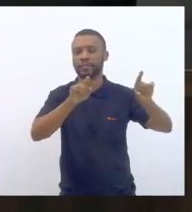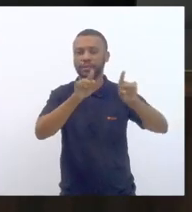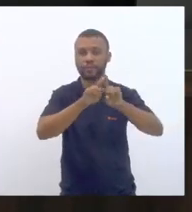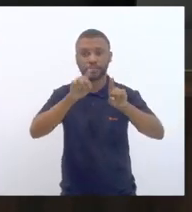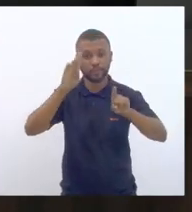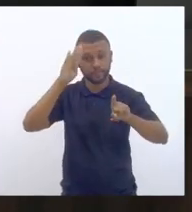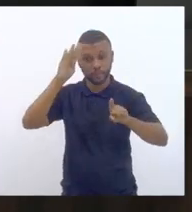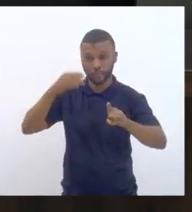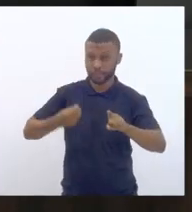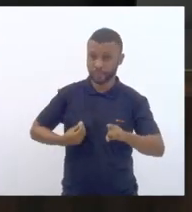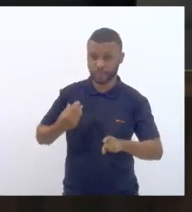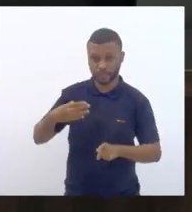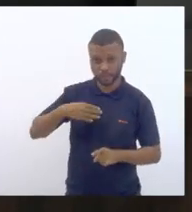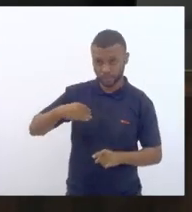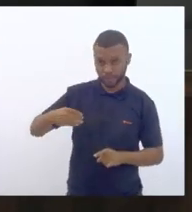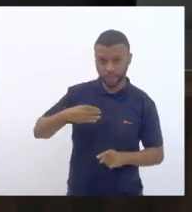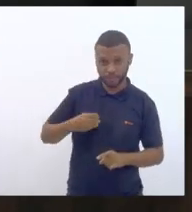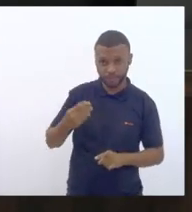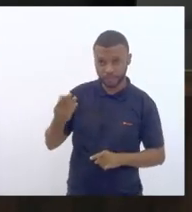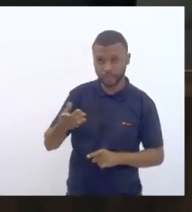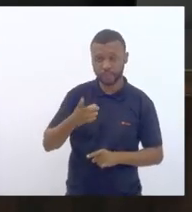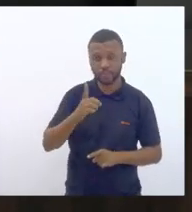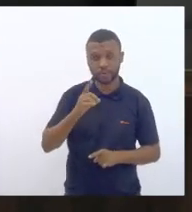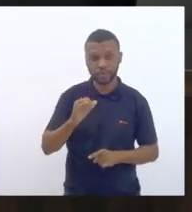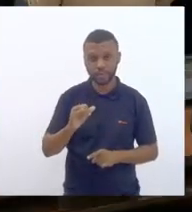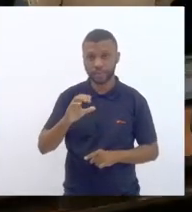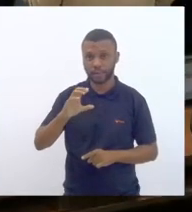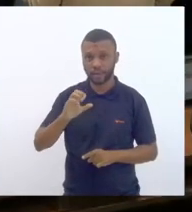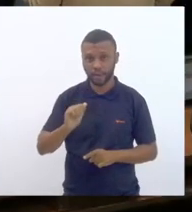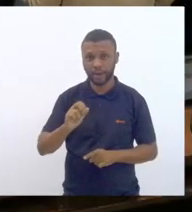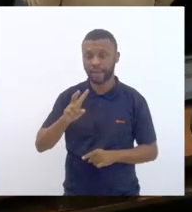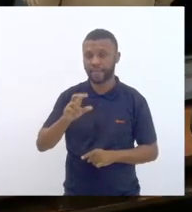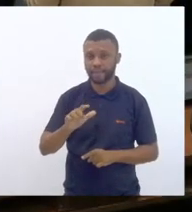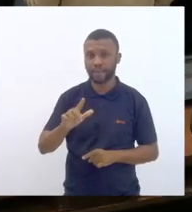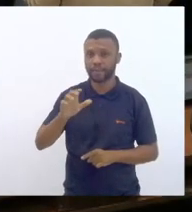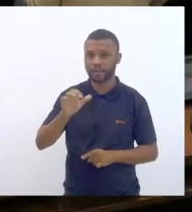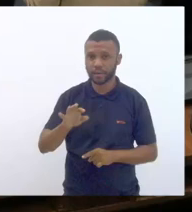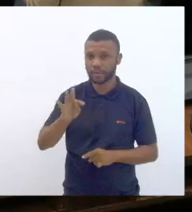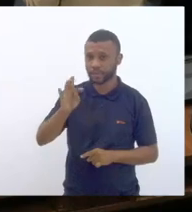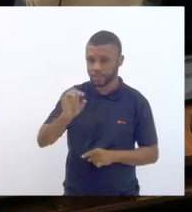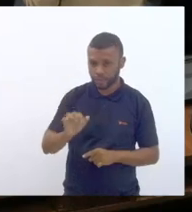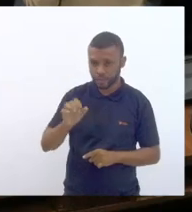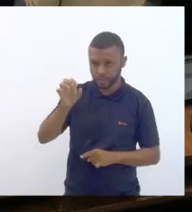presença da filha, não é isso, de Cavalcante?